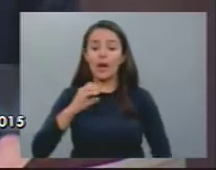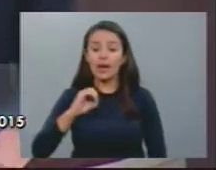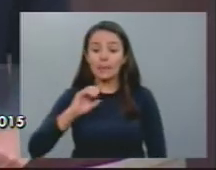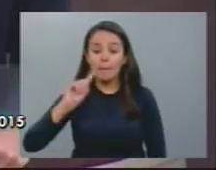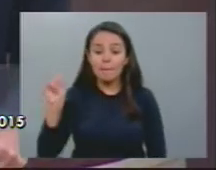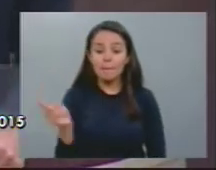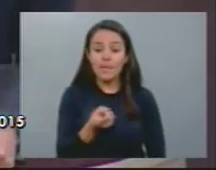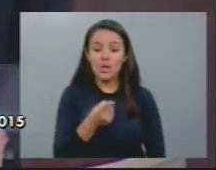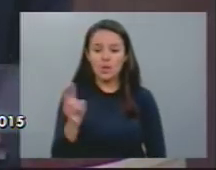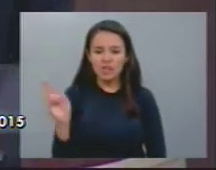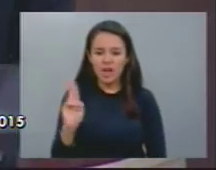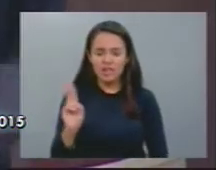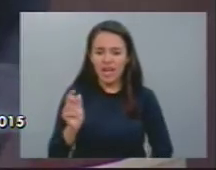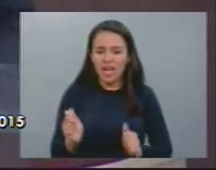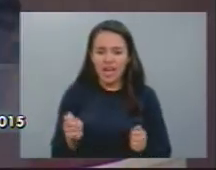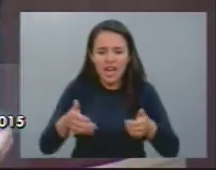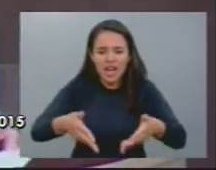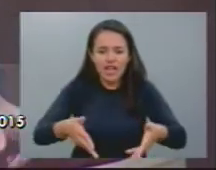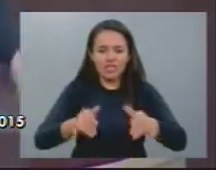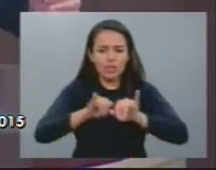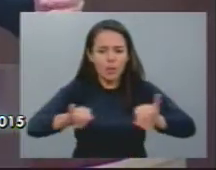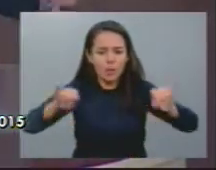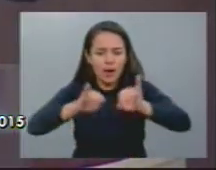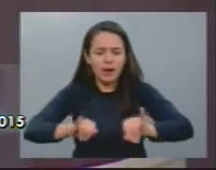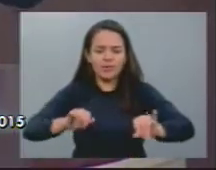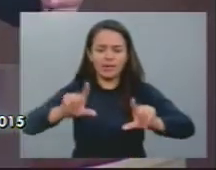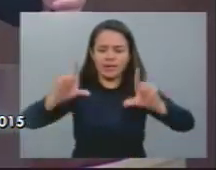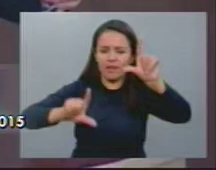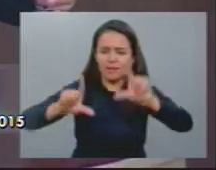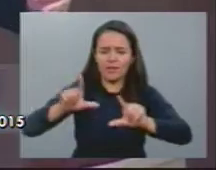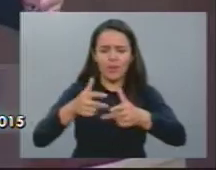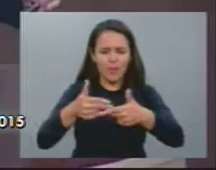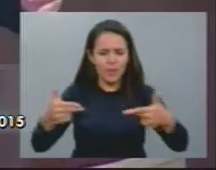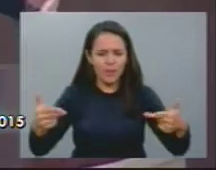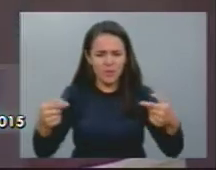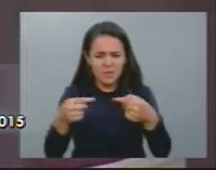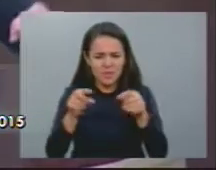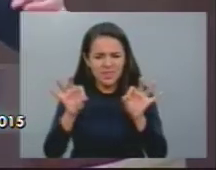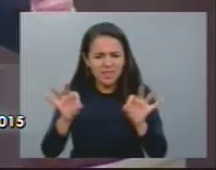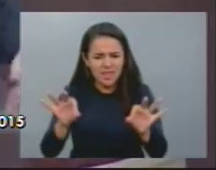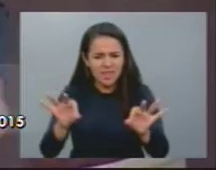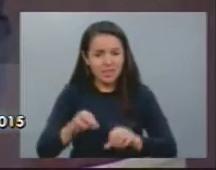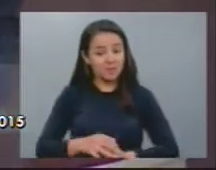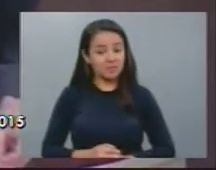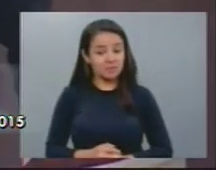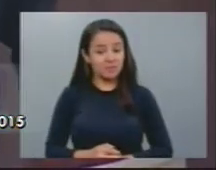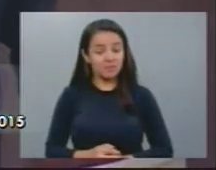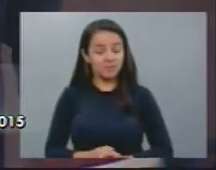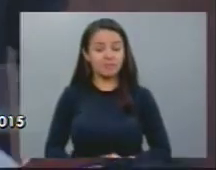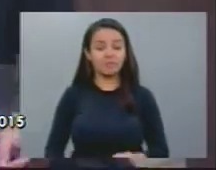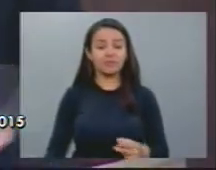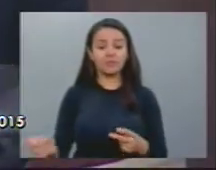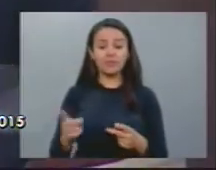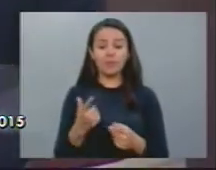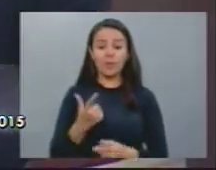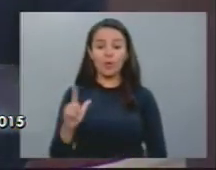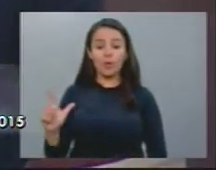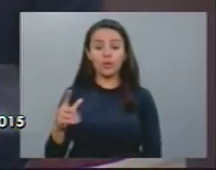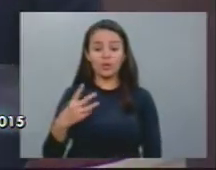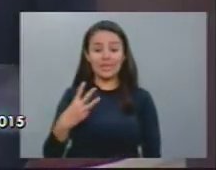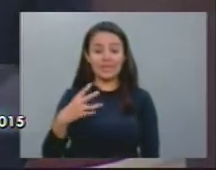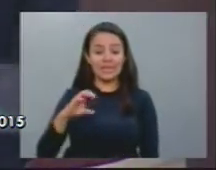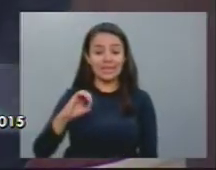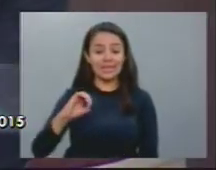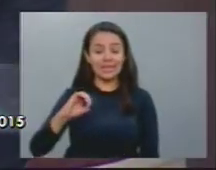uma prioridade? Portanto, nós estamos propondo a redução de 30 milhões em recursos de